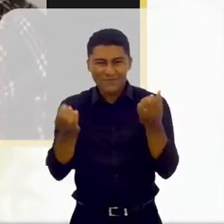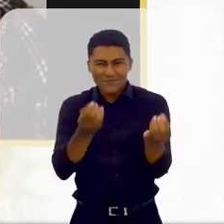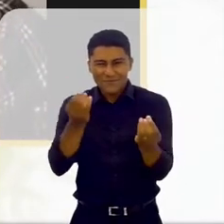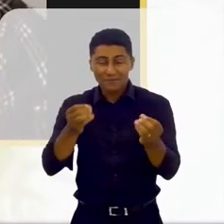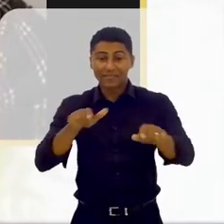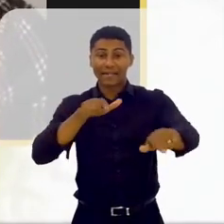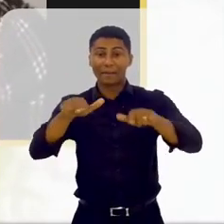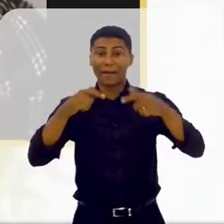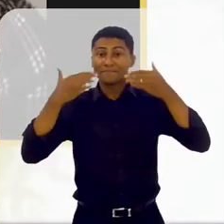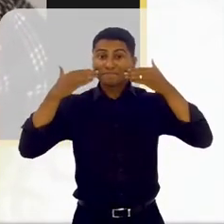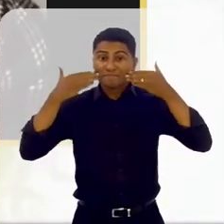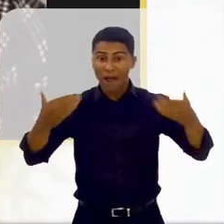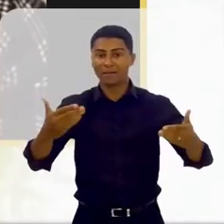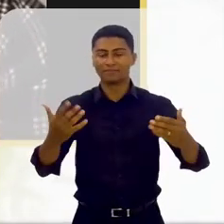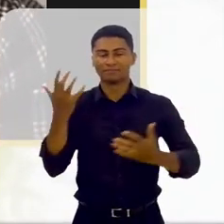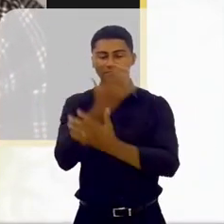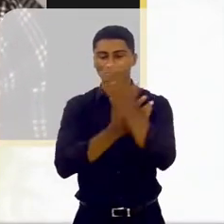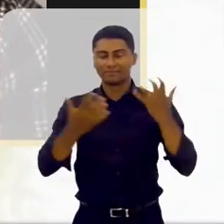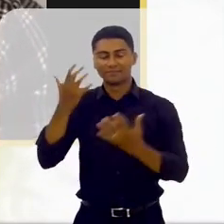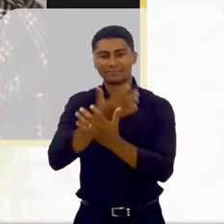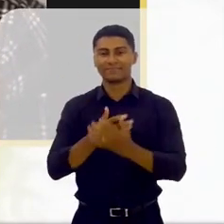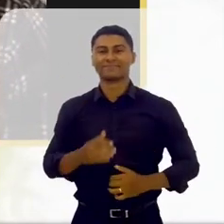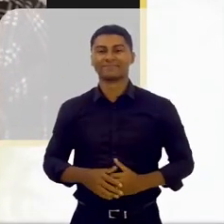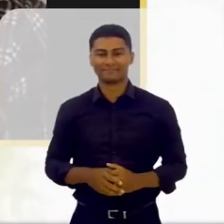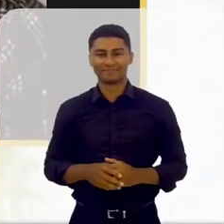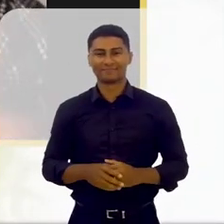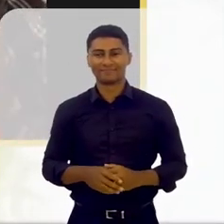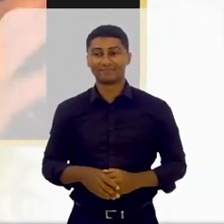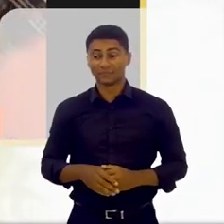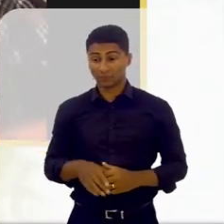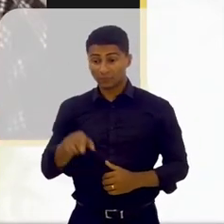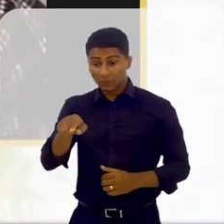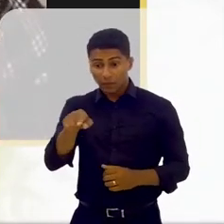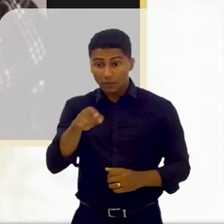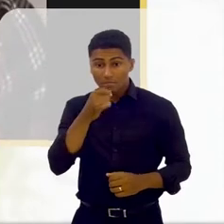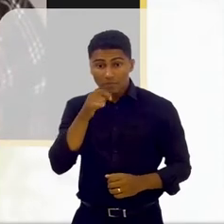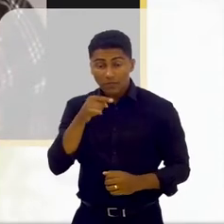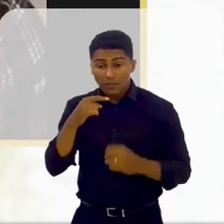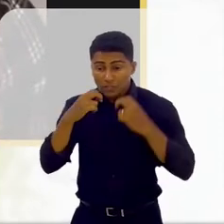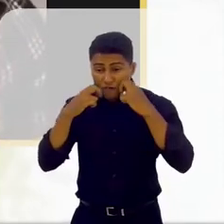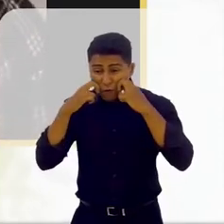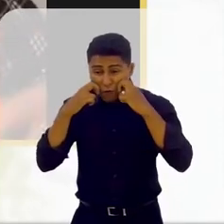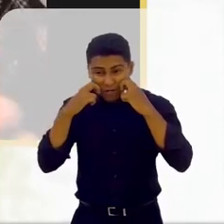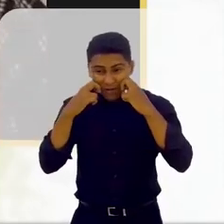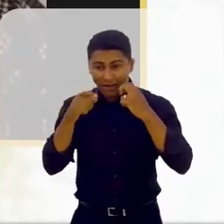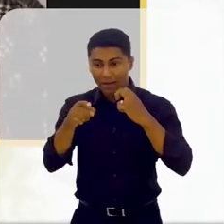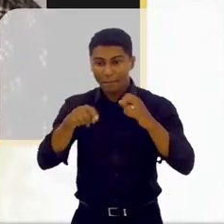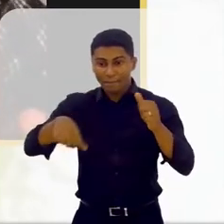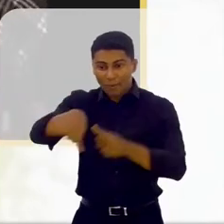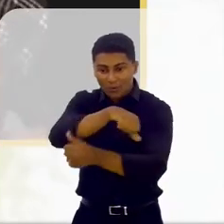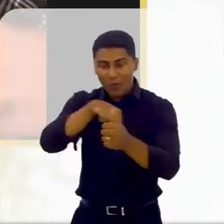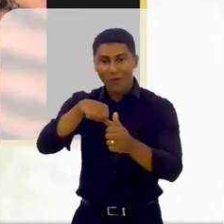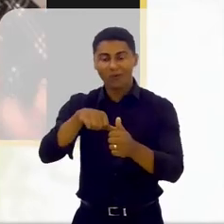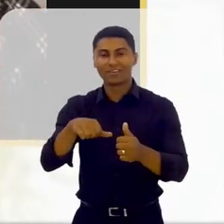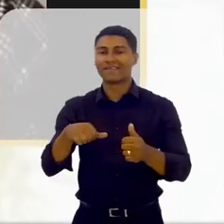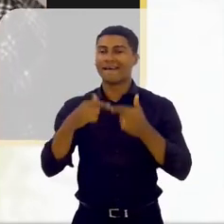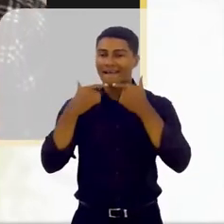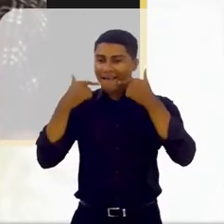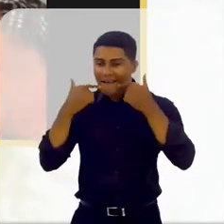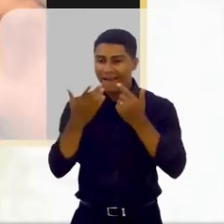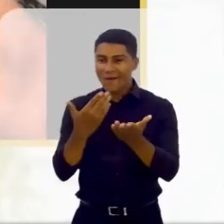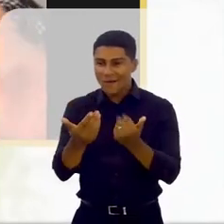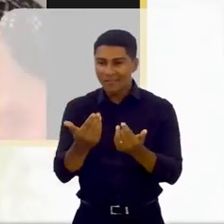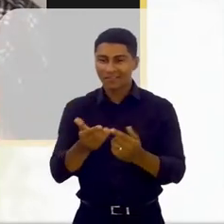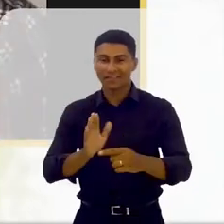fazer? Vamos apresentar o trabalho com música. E aí. Já era. Pô, aí o cara que era tímido hoje já não é mais. Tipo assim, a gente de certa forma